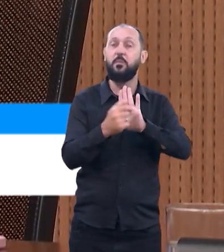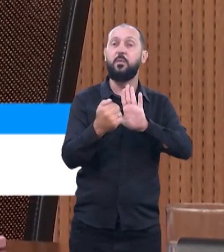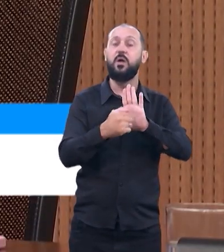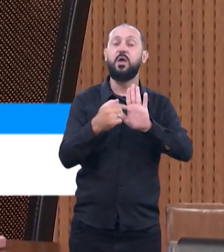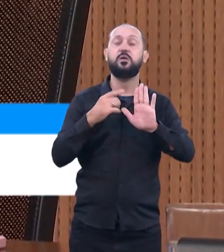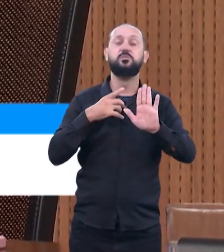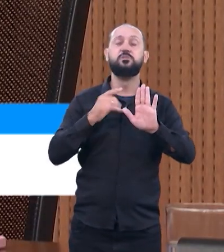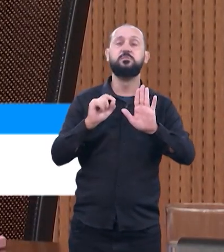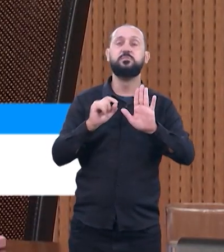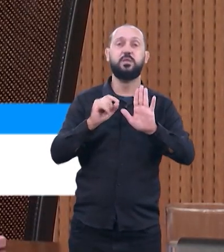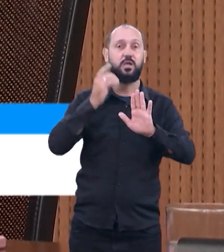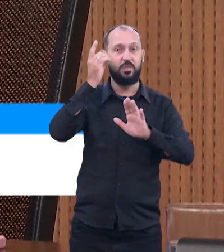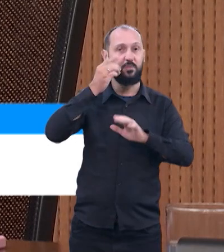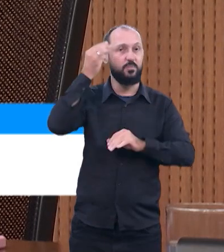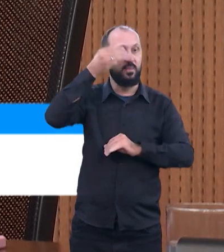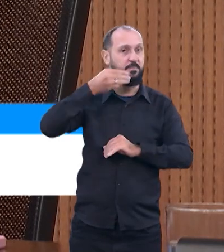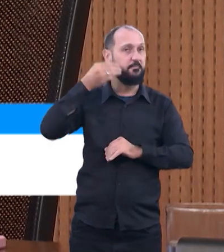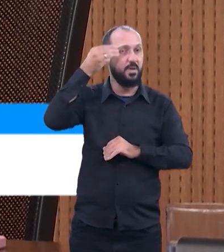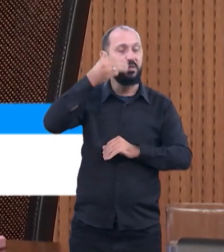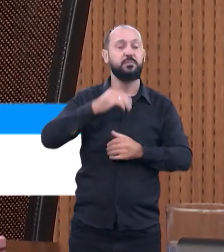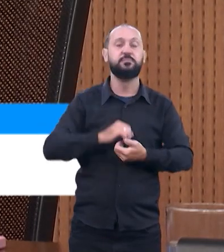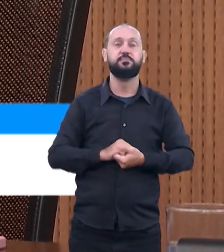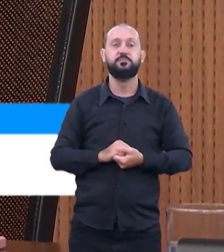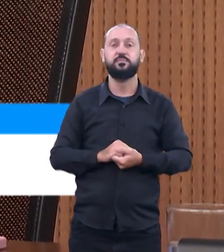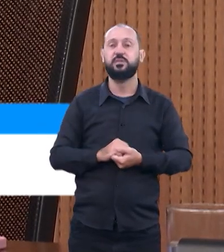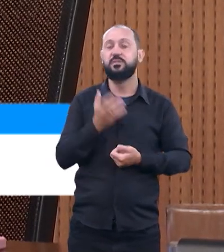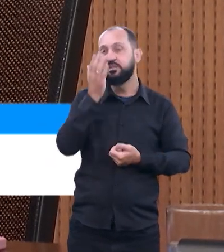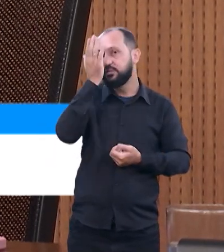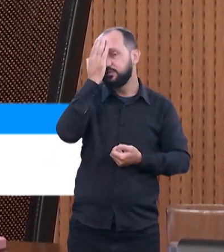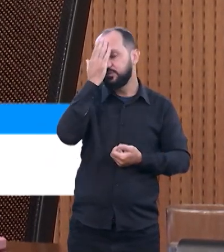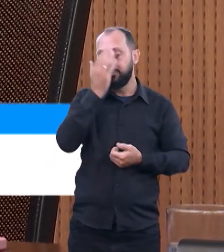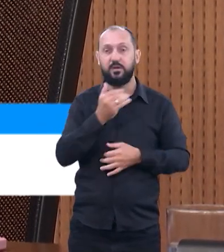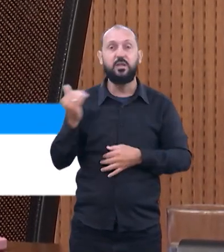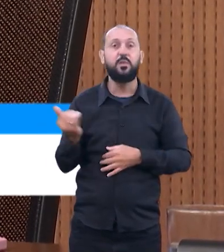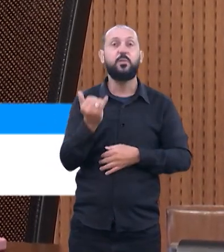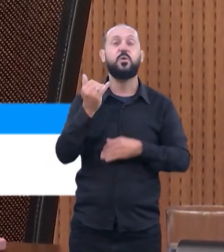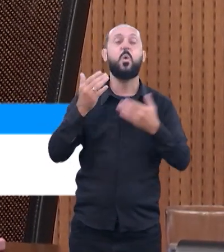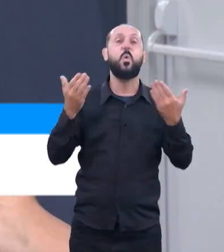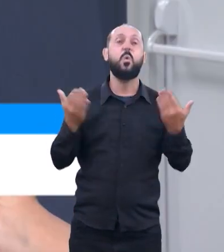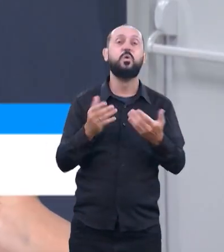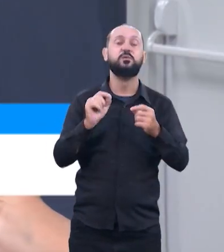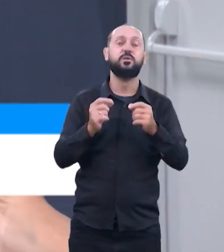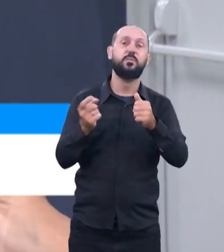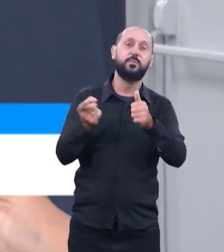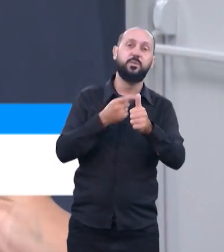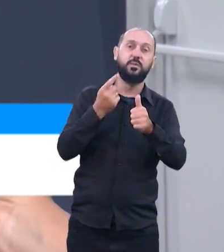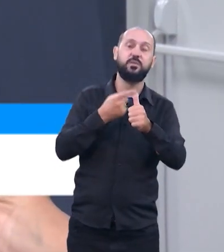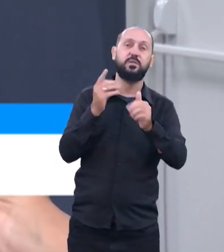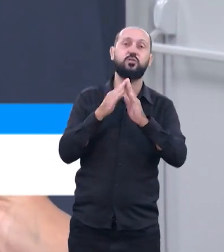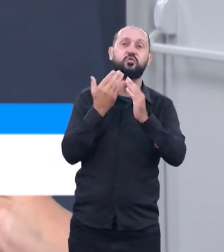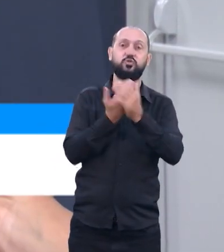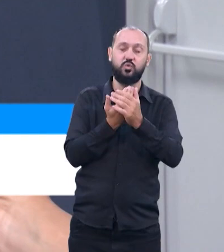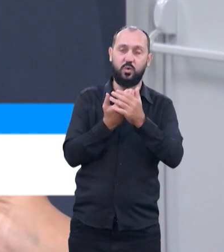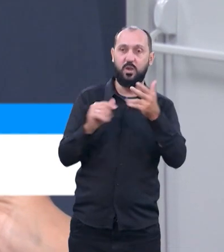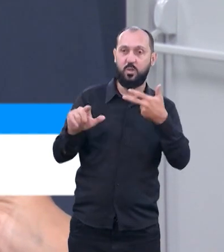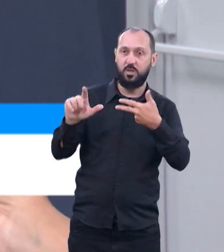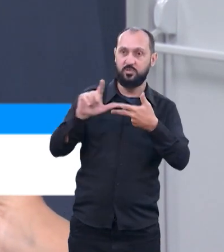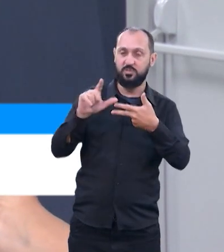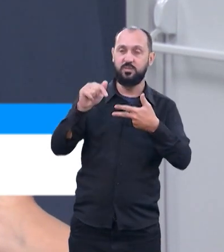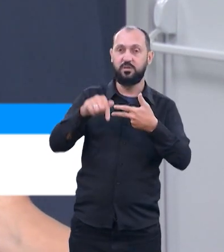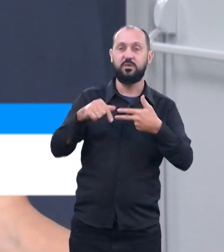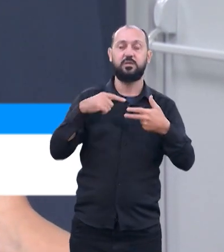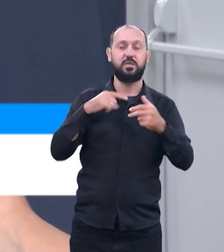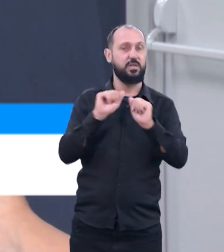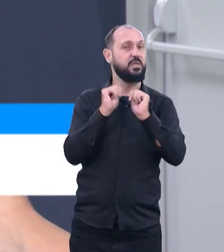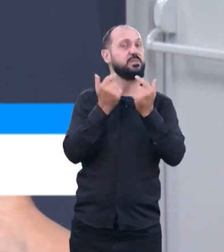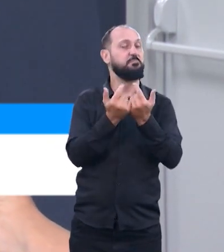proposta é de autoria da deputada Mara Caseiro. A gente saber da importância hoje, primeiro da escola do Legislativo que nós temos